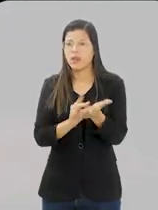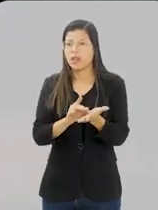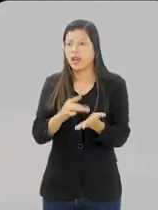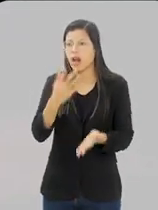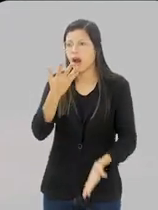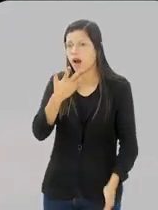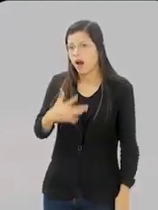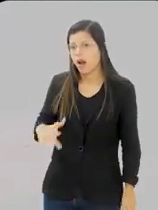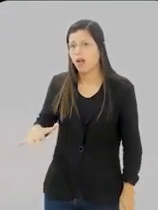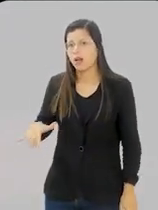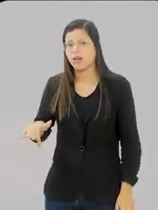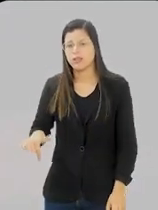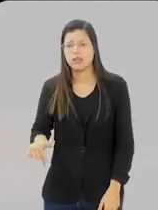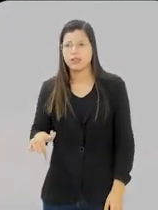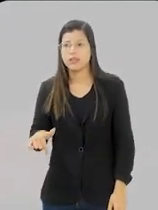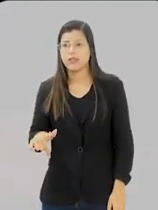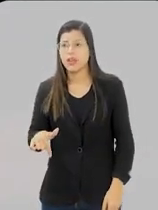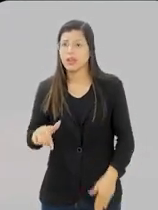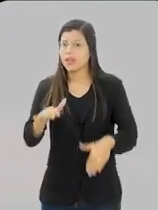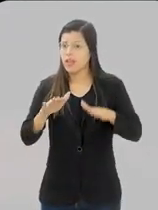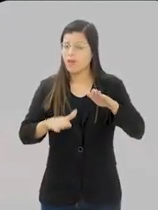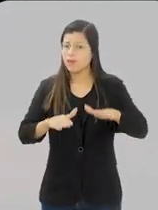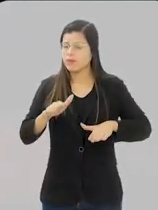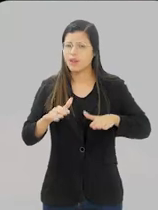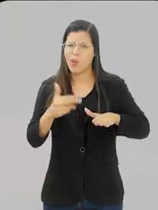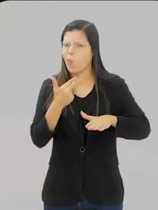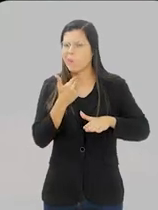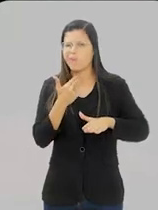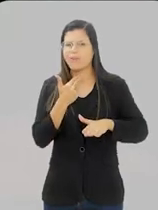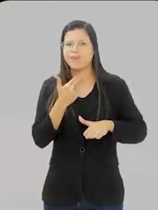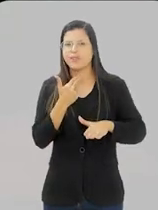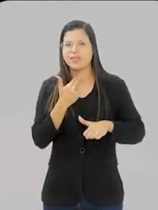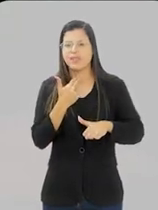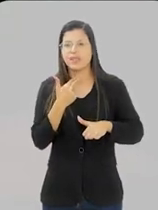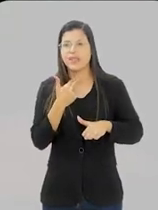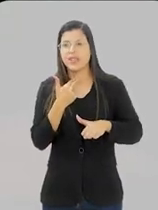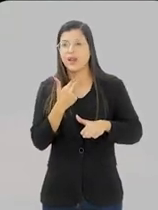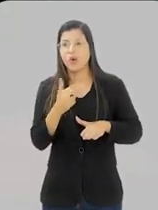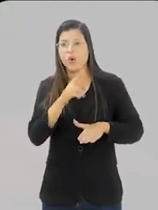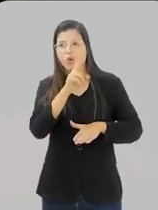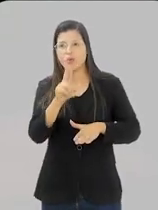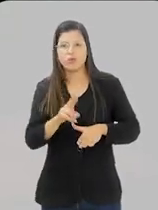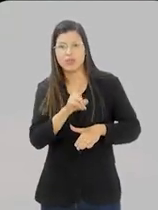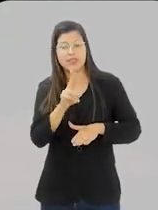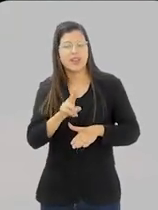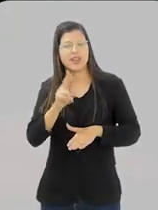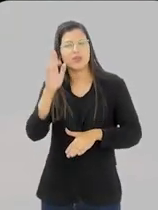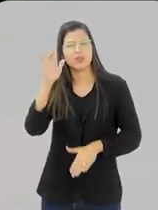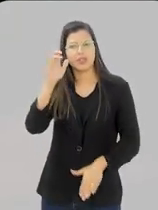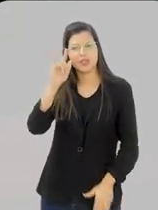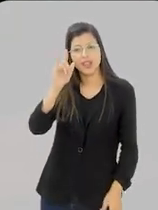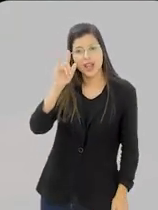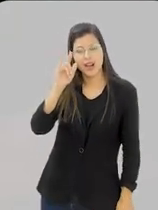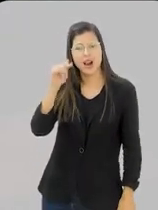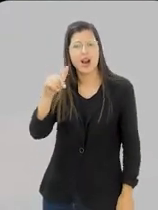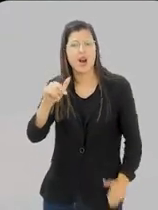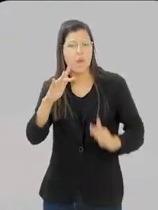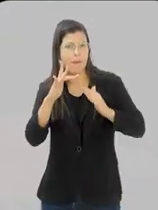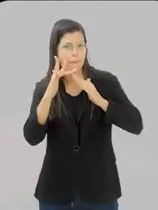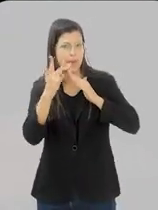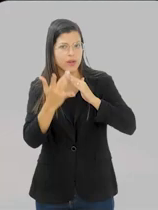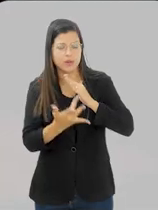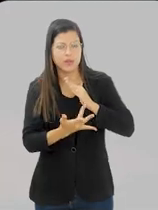verdade, crianças que provavelmente não poderiam nem estar ali utilizando um Instagram, tendo uma